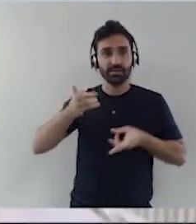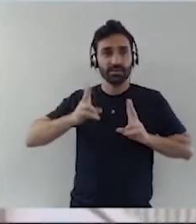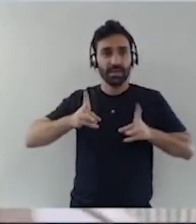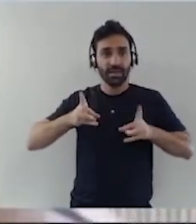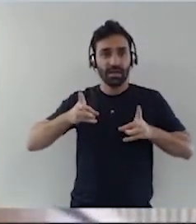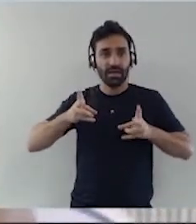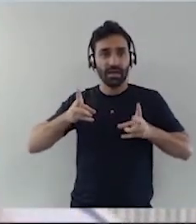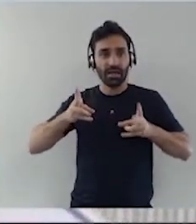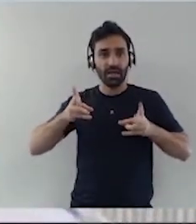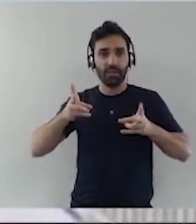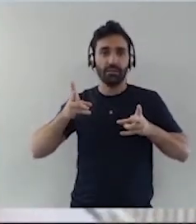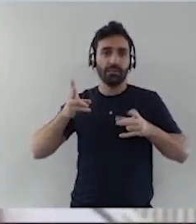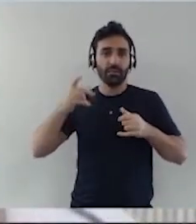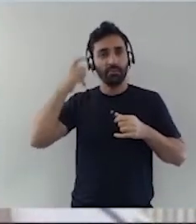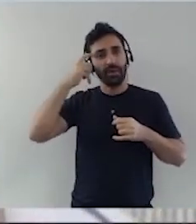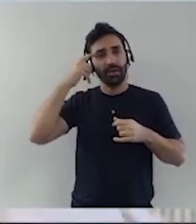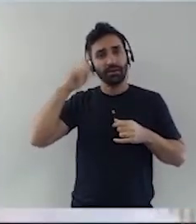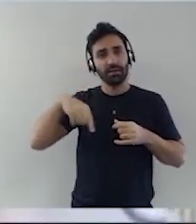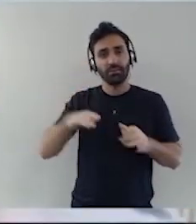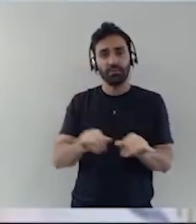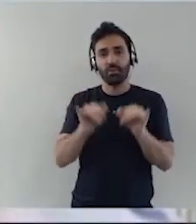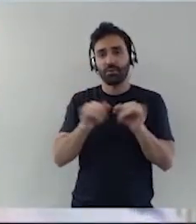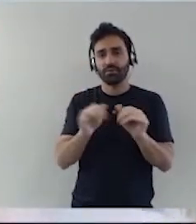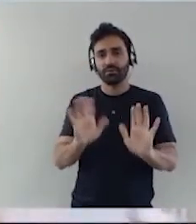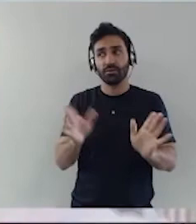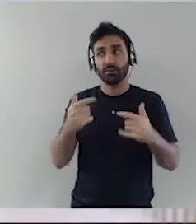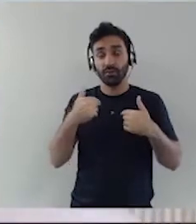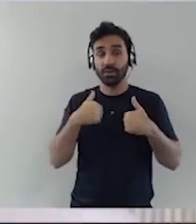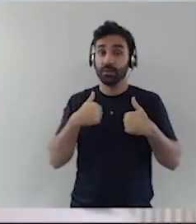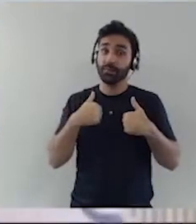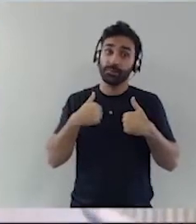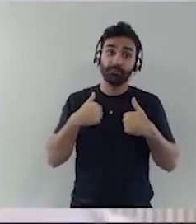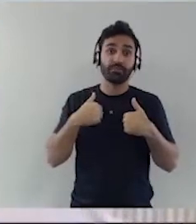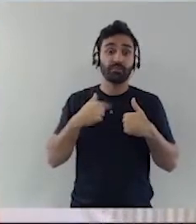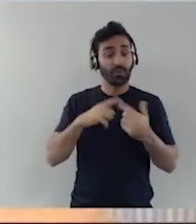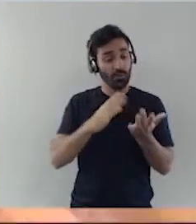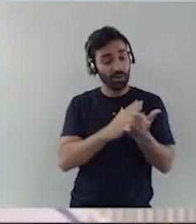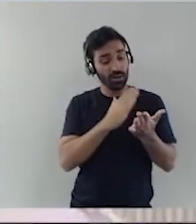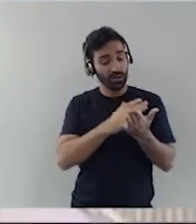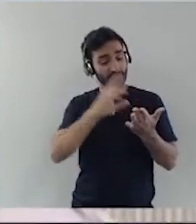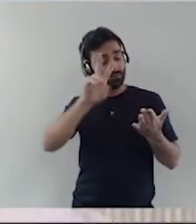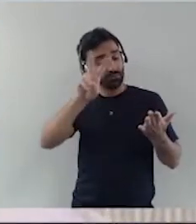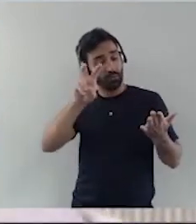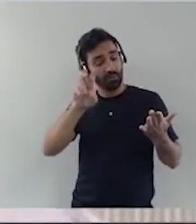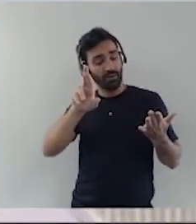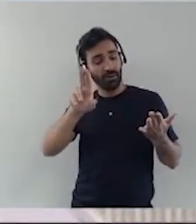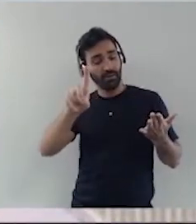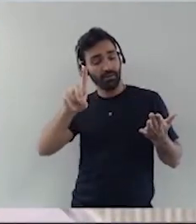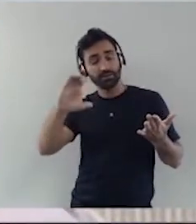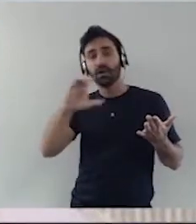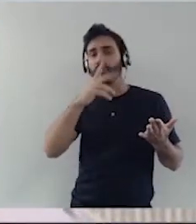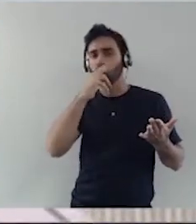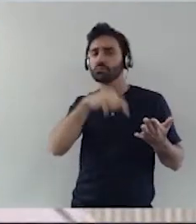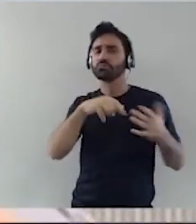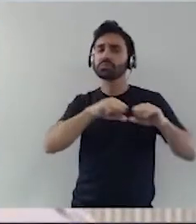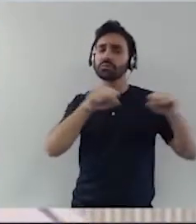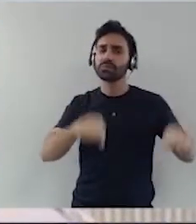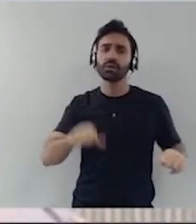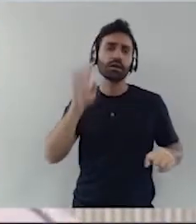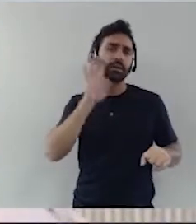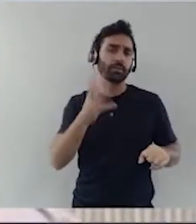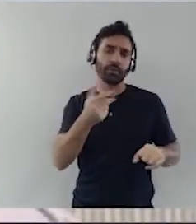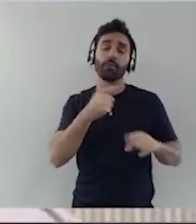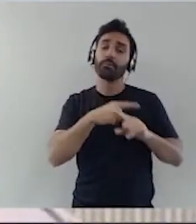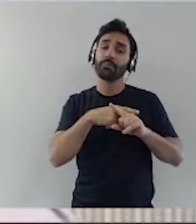de soslaio. Então, assim, eu sou suspeita porque eu tenho livro sobre o RDC e eu acho incrível, né, o sistema, mas é